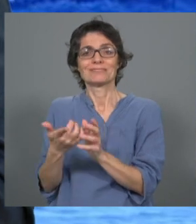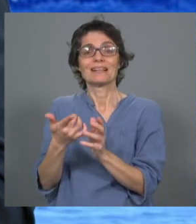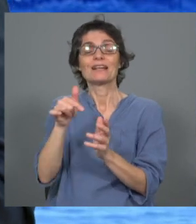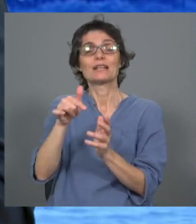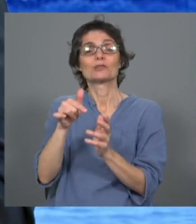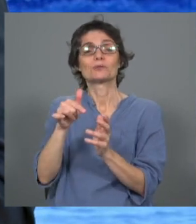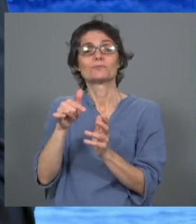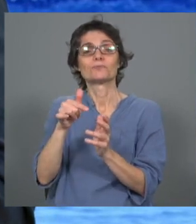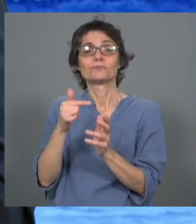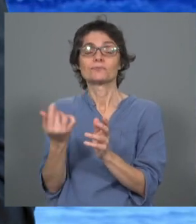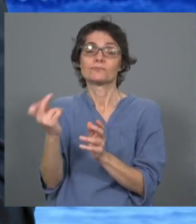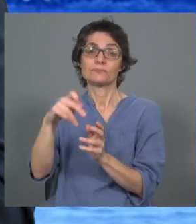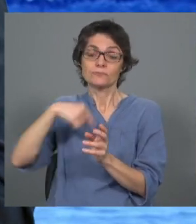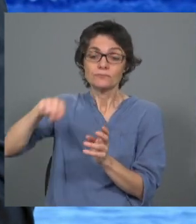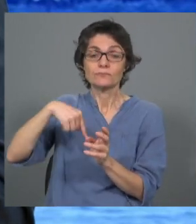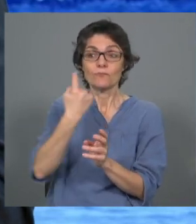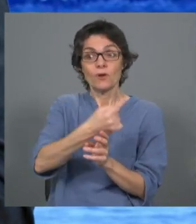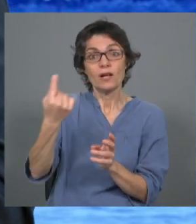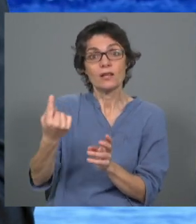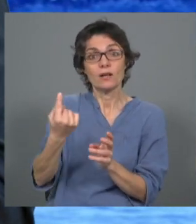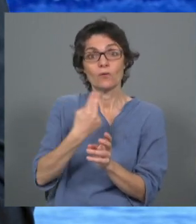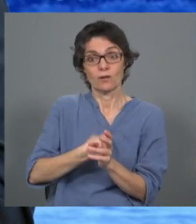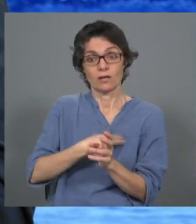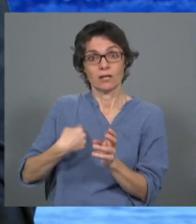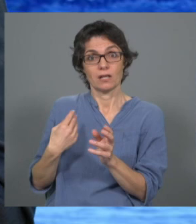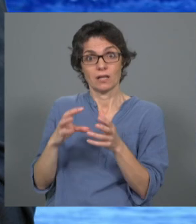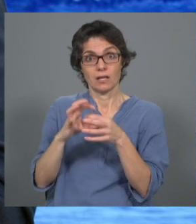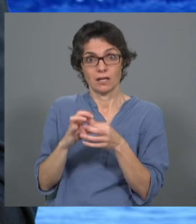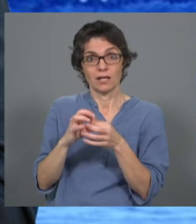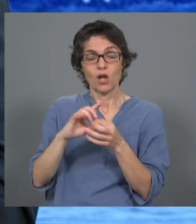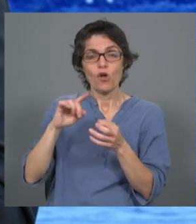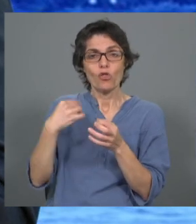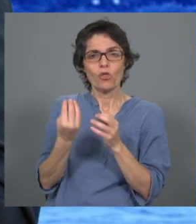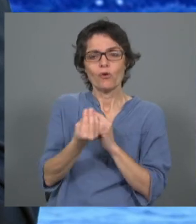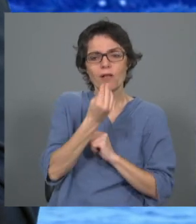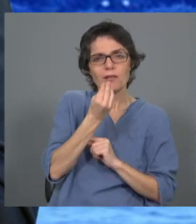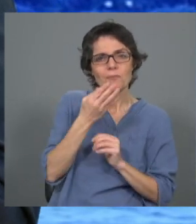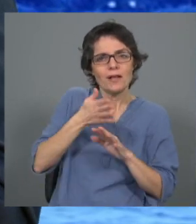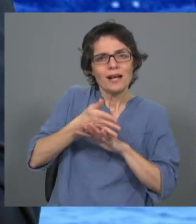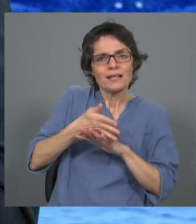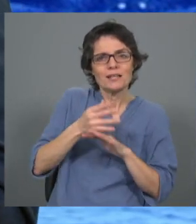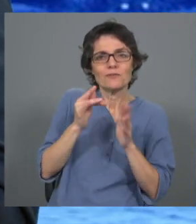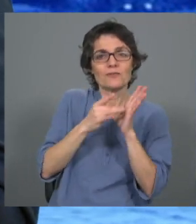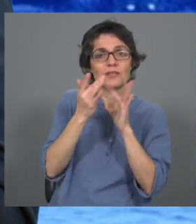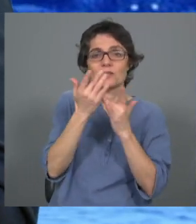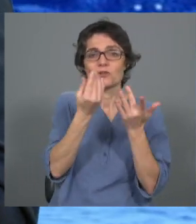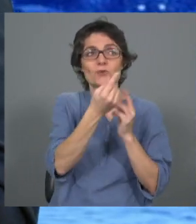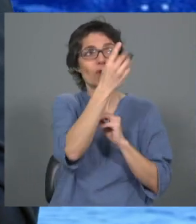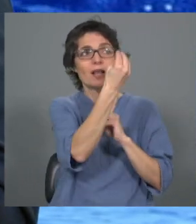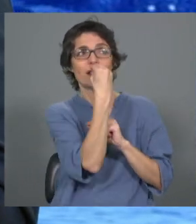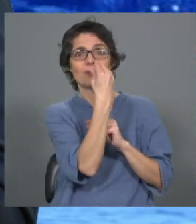cristãos, que devemos estar agarrados e beber, nos alimentar. Jesus é o nosso verdadeiro